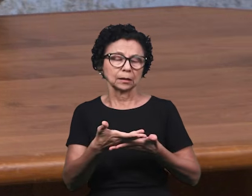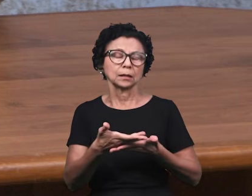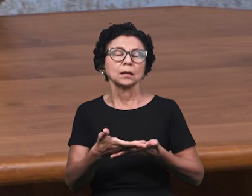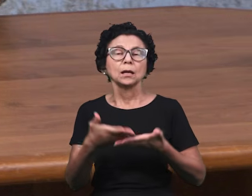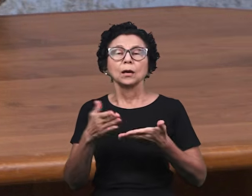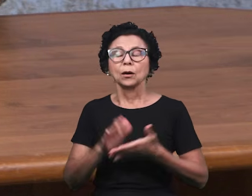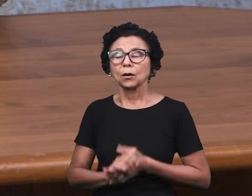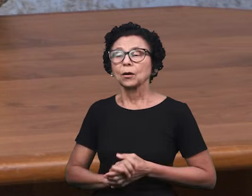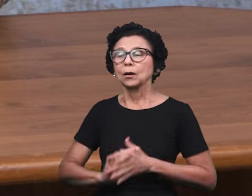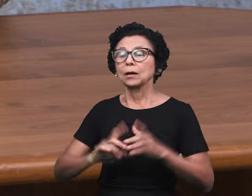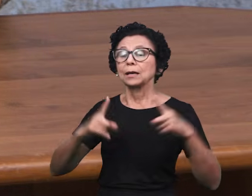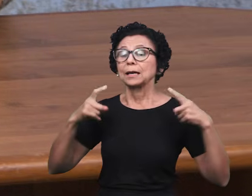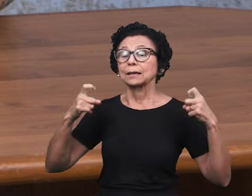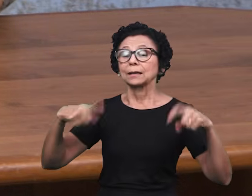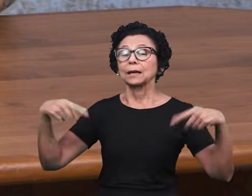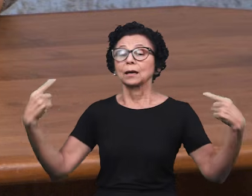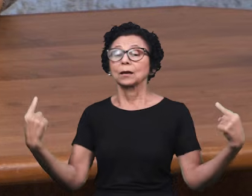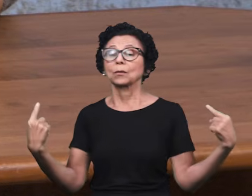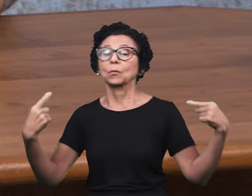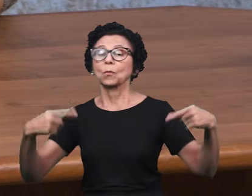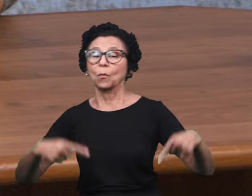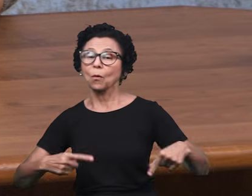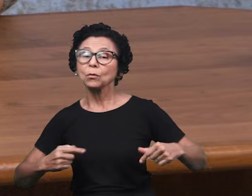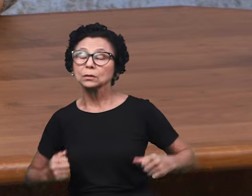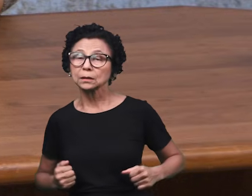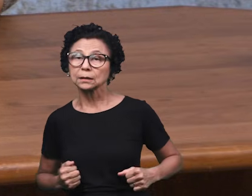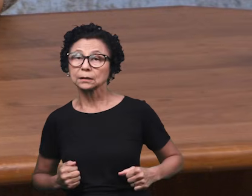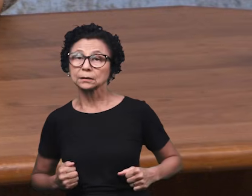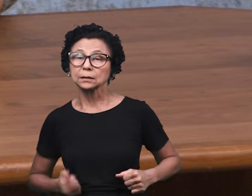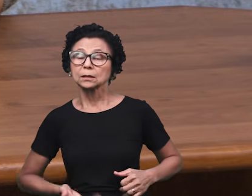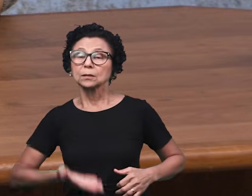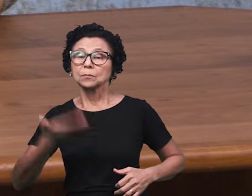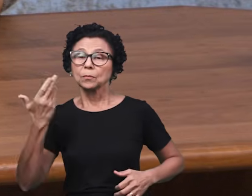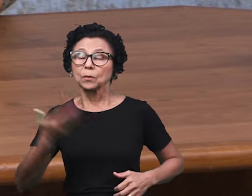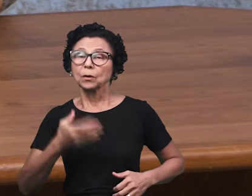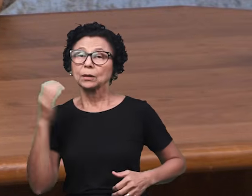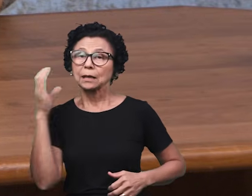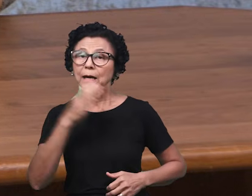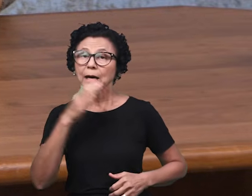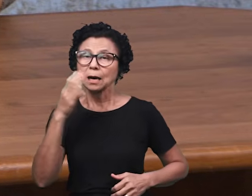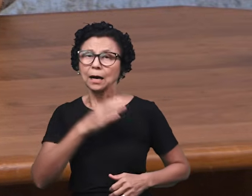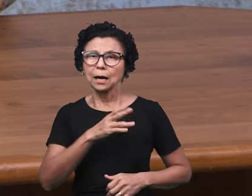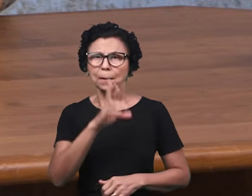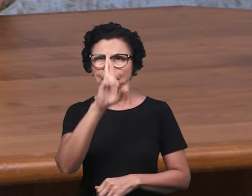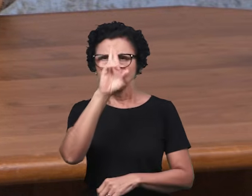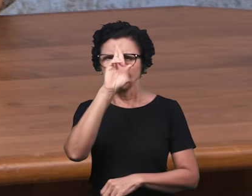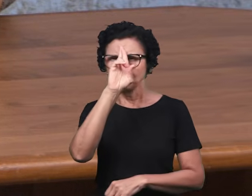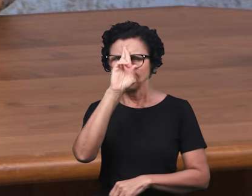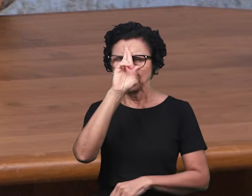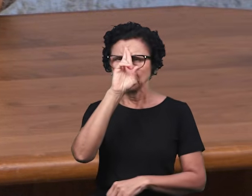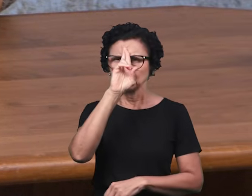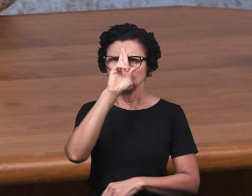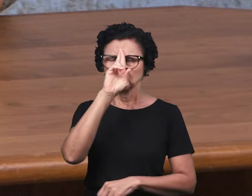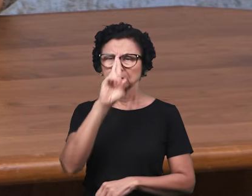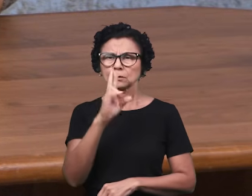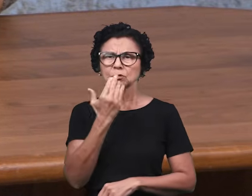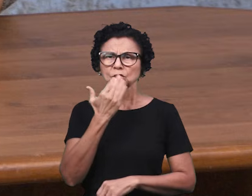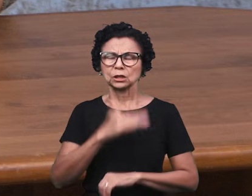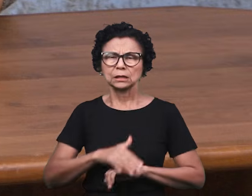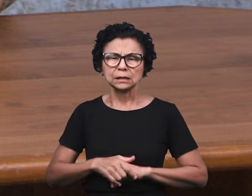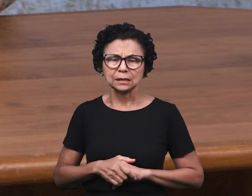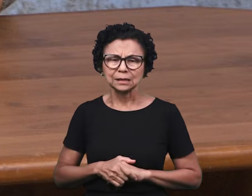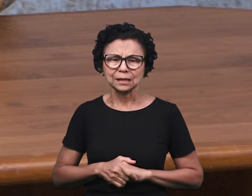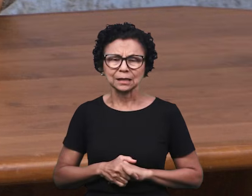contra ela, levantai-vos e subamos ao pino do meio-dia. Ai de nós, que